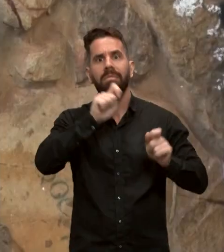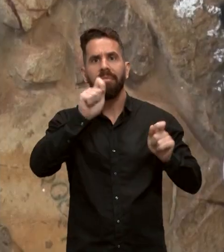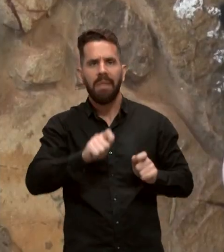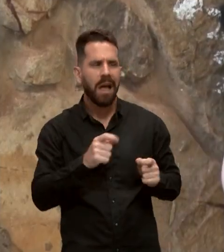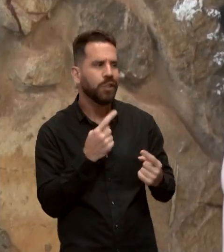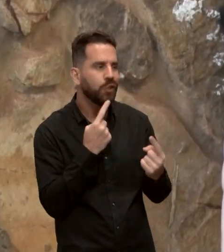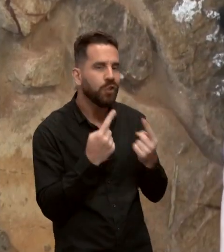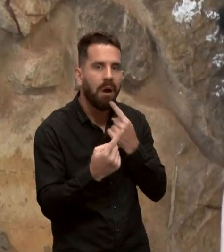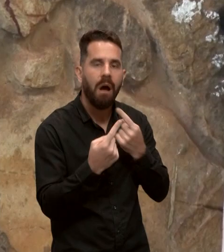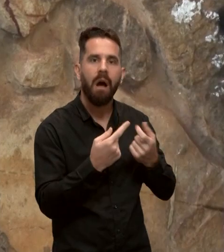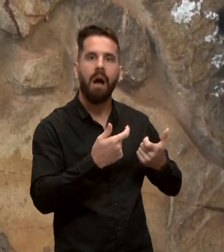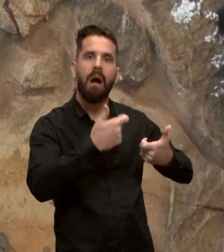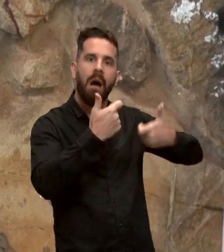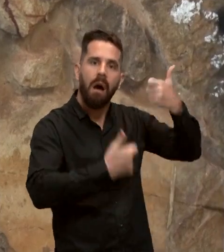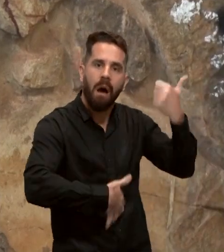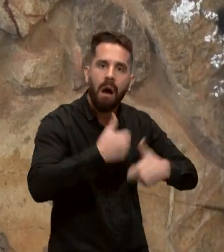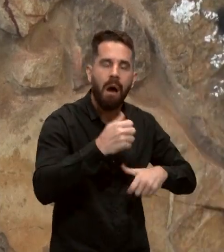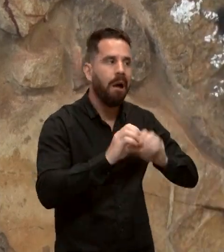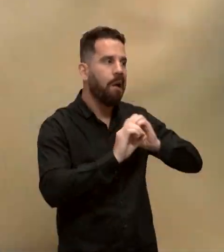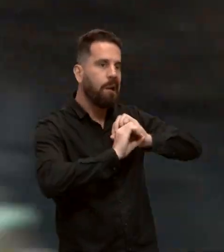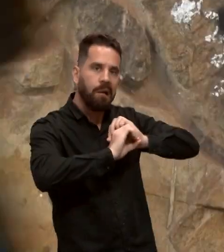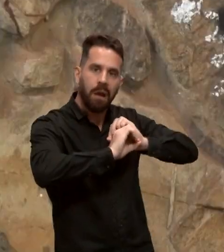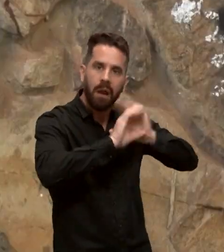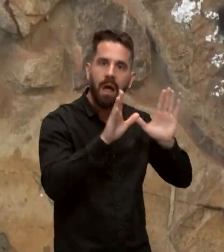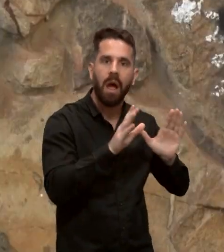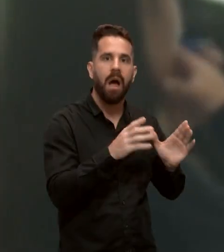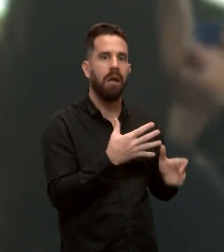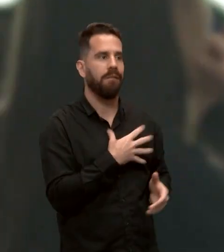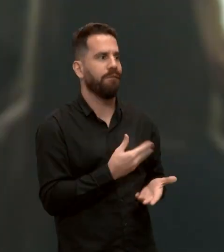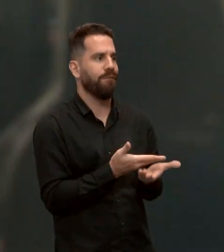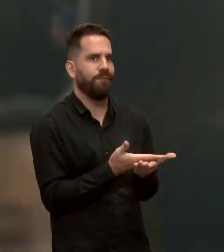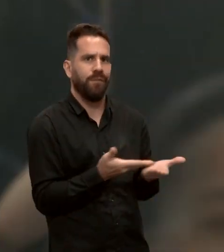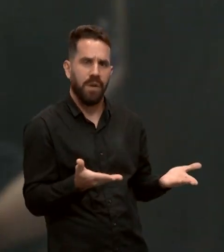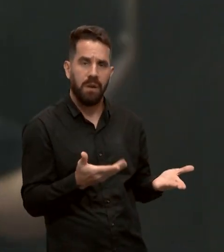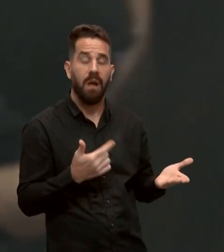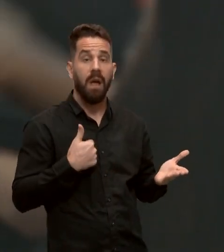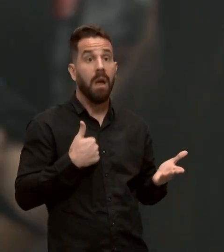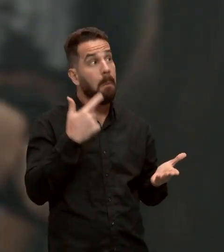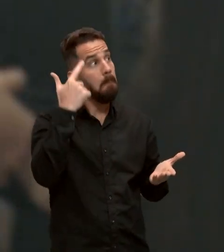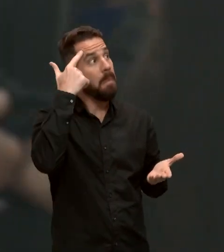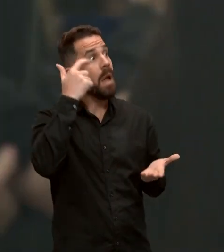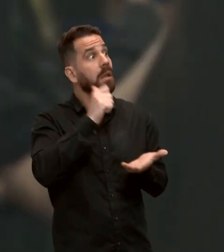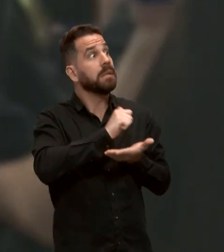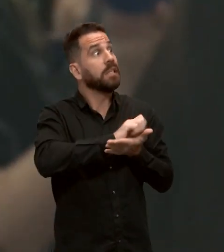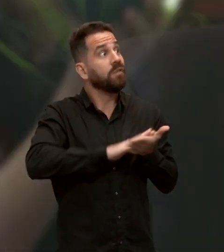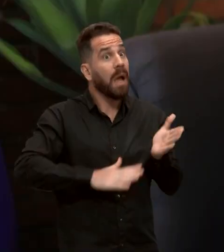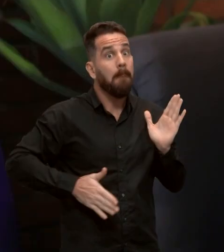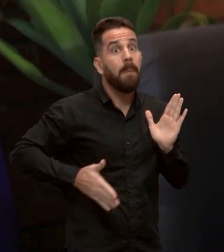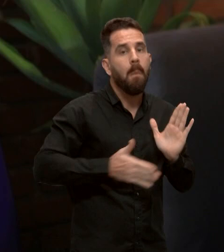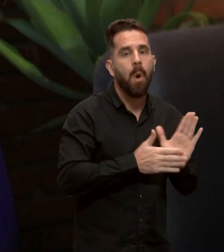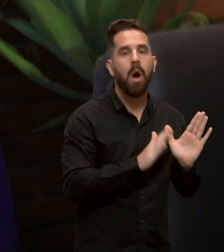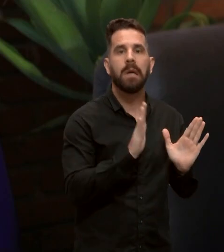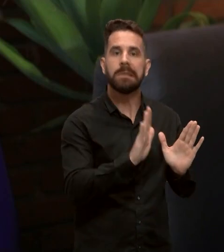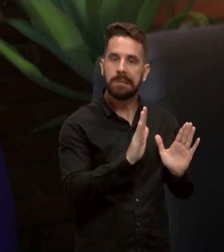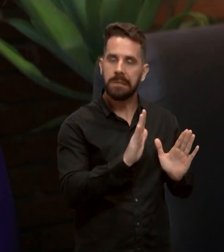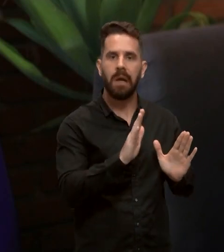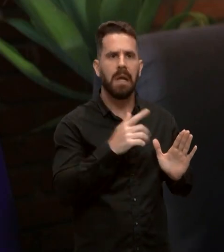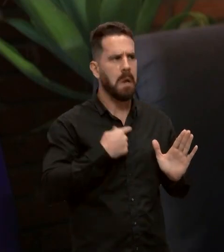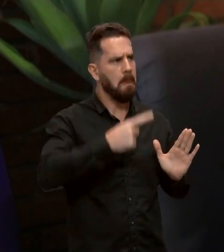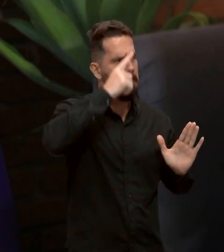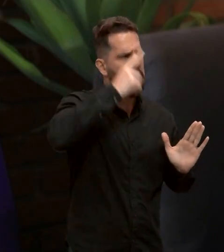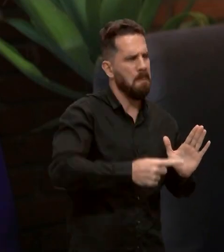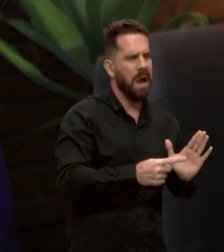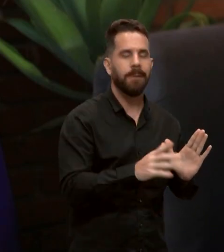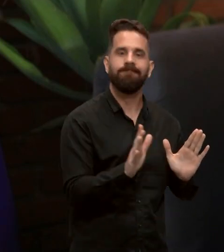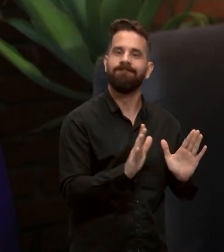gente pudesse, que as atividades que eu fosse propor para elas, que antes disso de eu propor, de determinar,